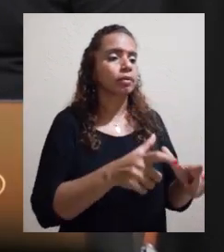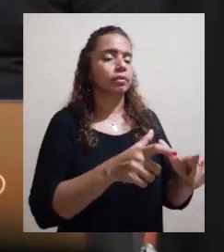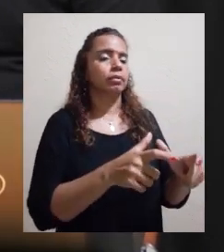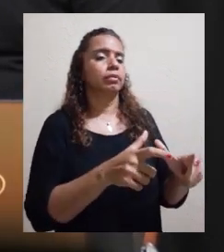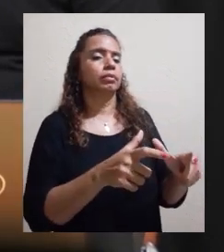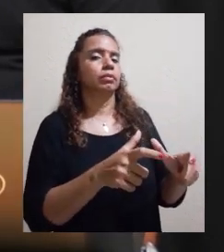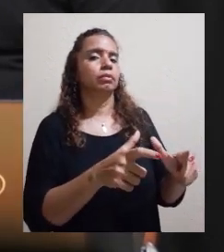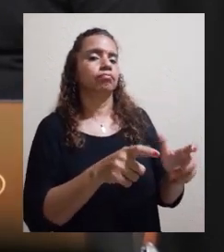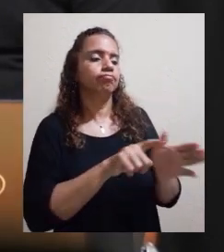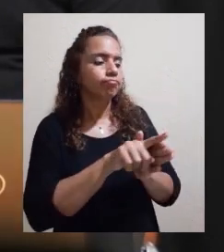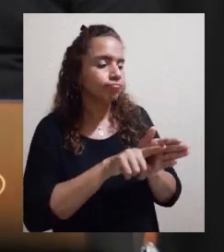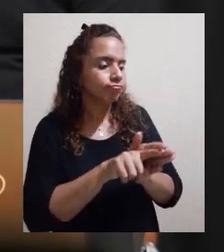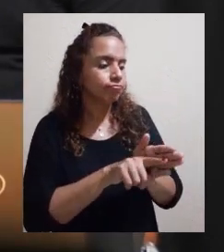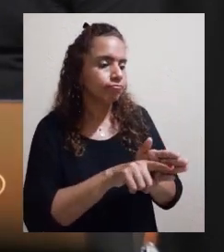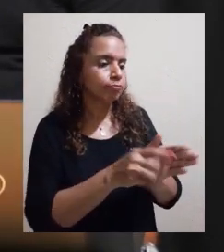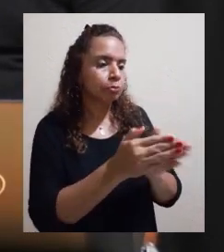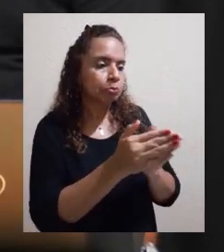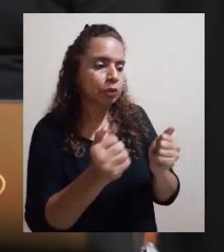ser testado,